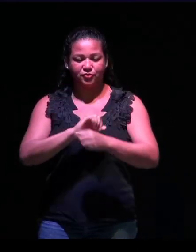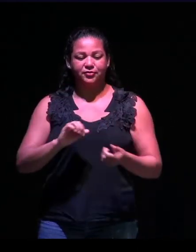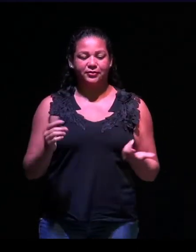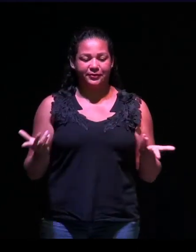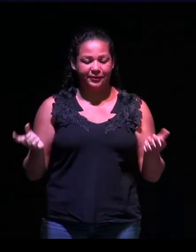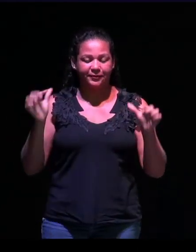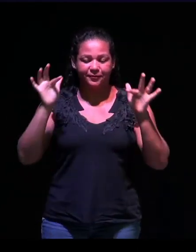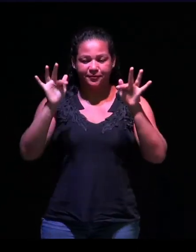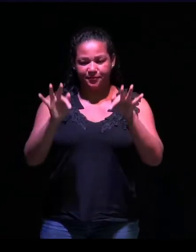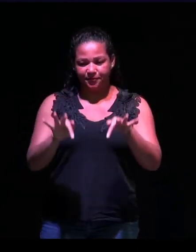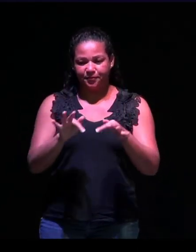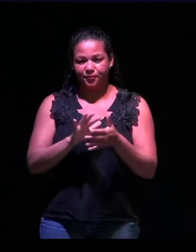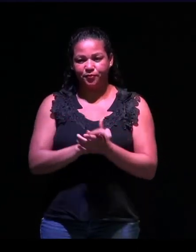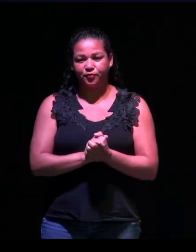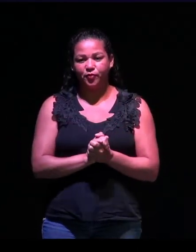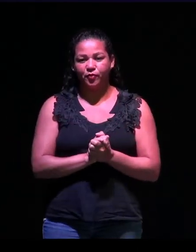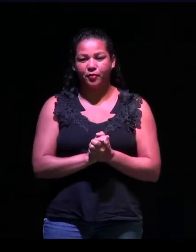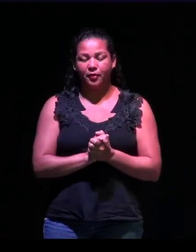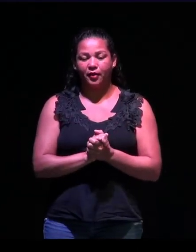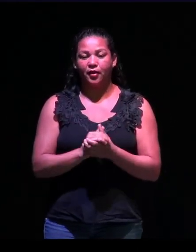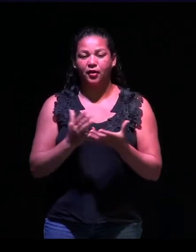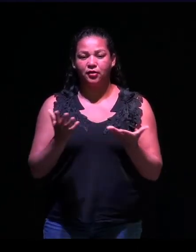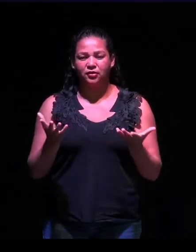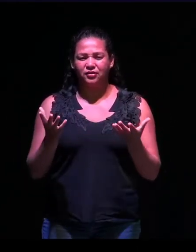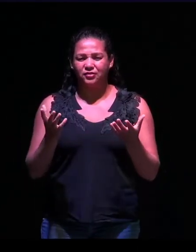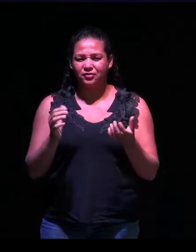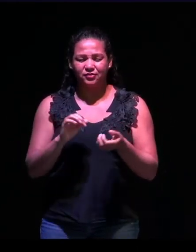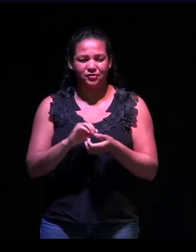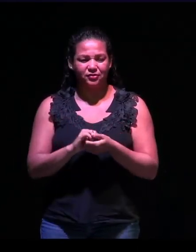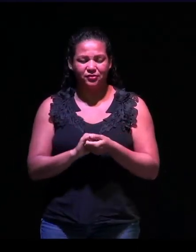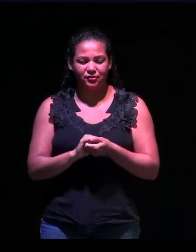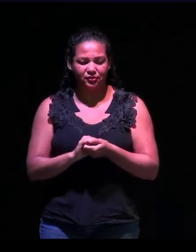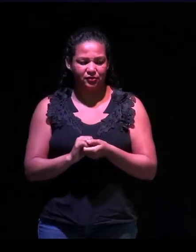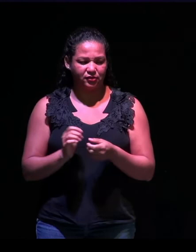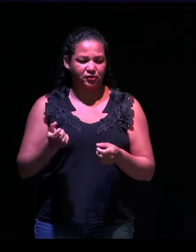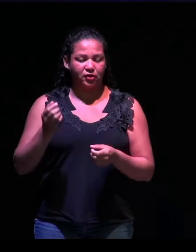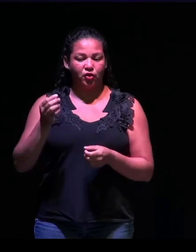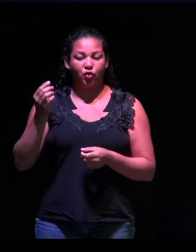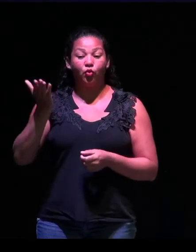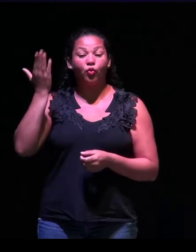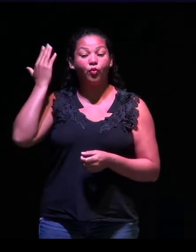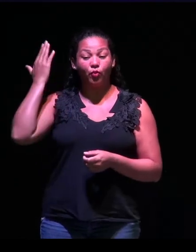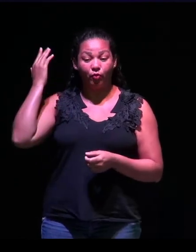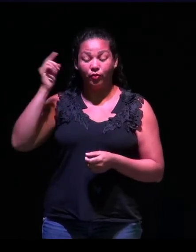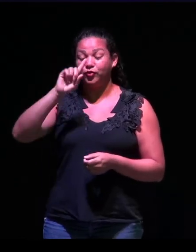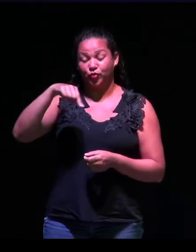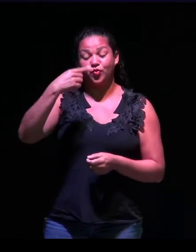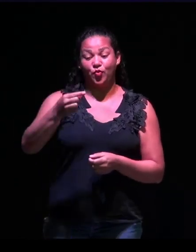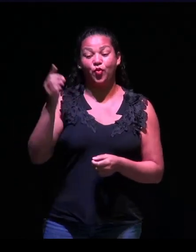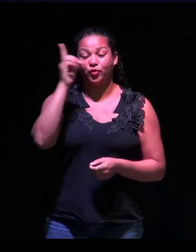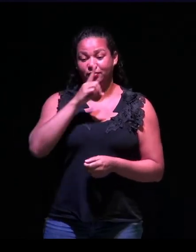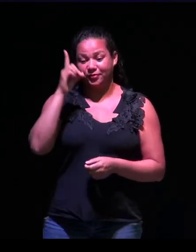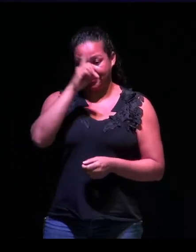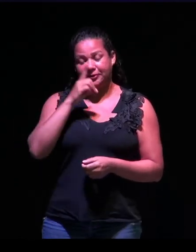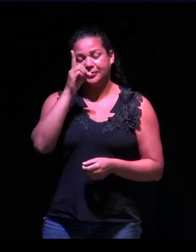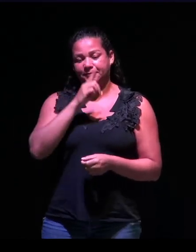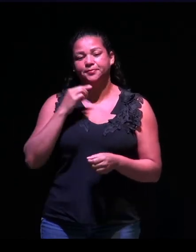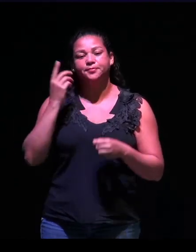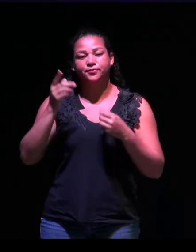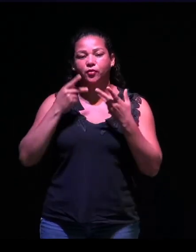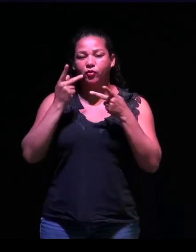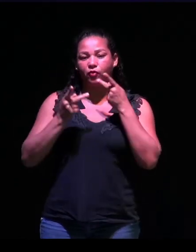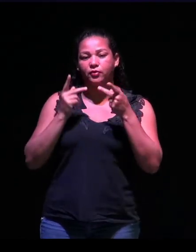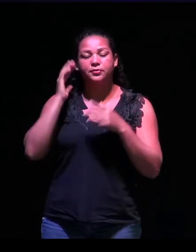fim. Então esse é um momento muito precioso. E domingo que vem nós vamos falar sobre o milênio. Então eu quero começar hoje